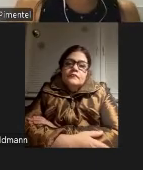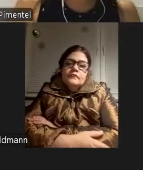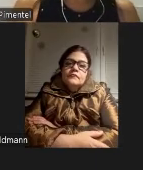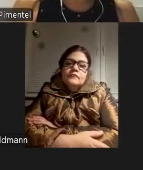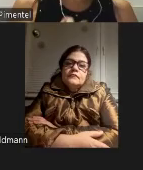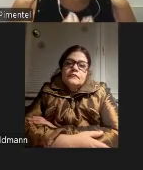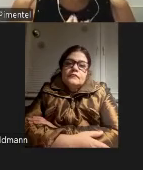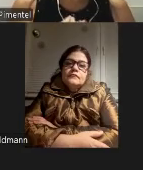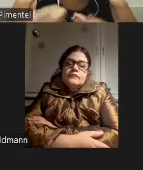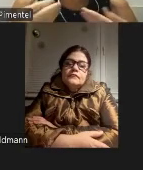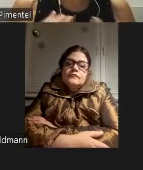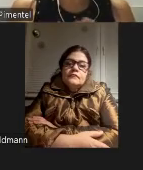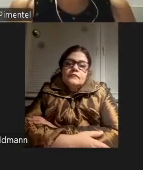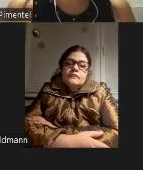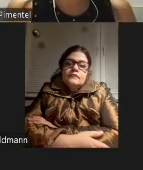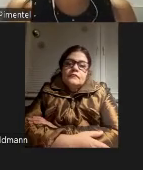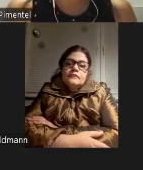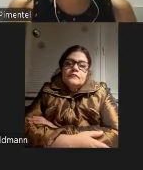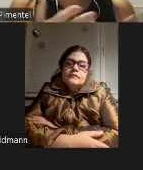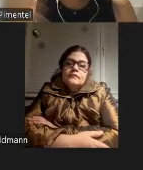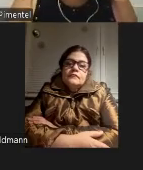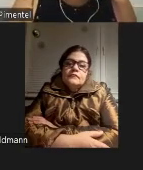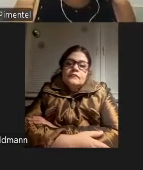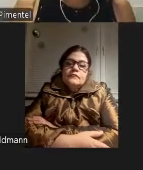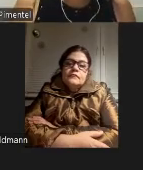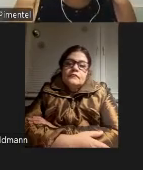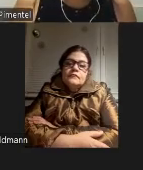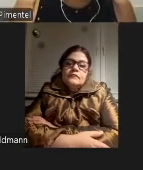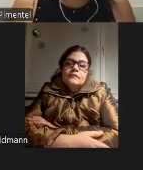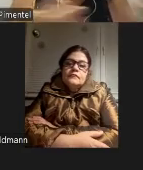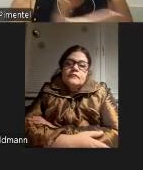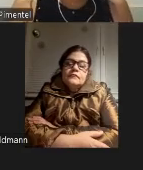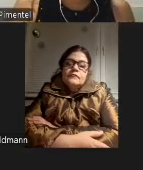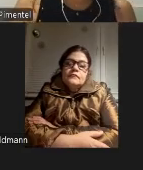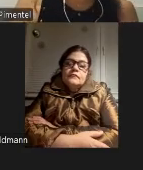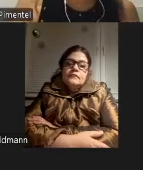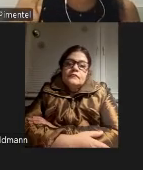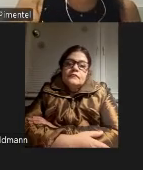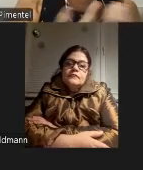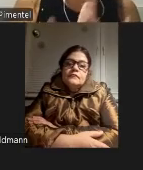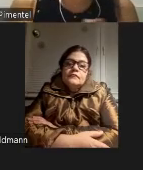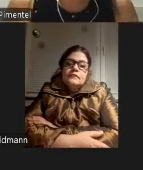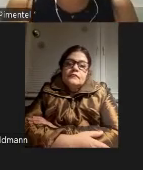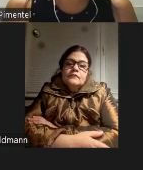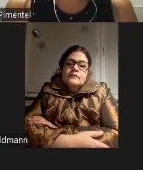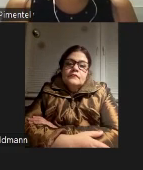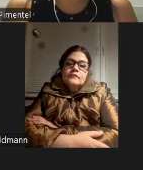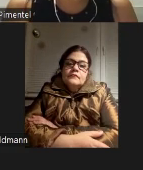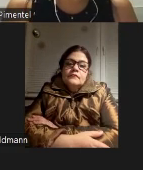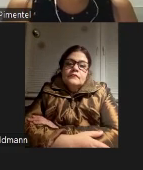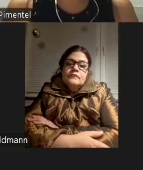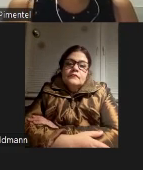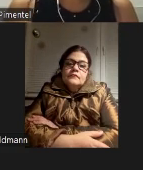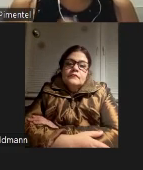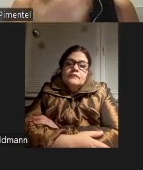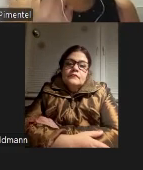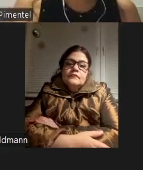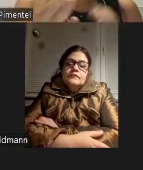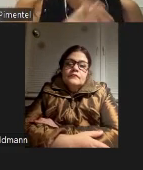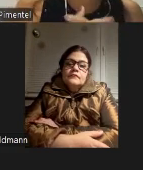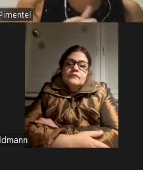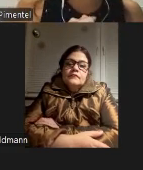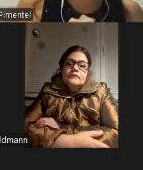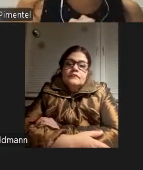fáceis, né, que ajudam a gente nesse direcionamento para que a gente encaminhe ou para que a gente trate, se a gente estiver preparado para, né?